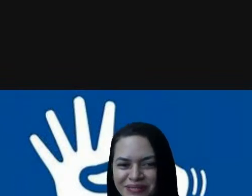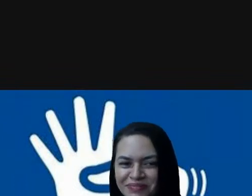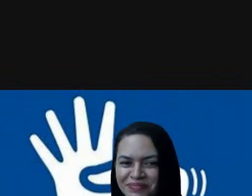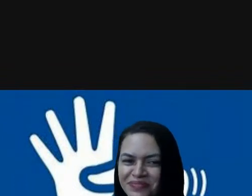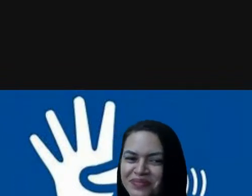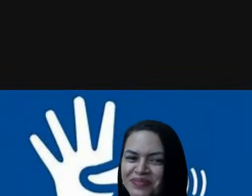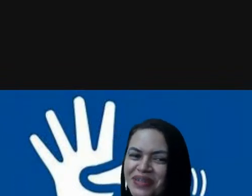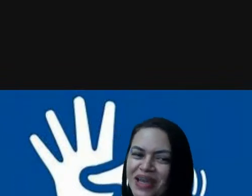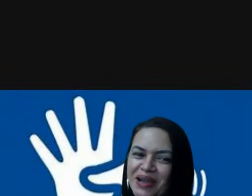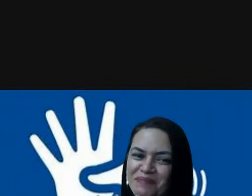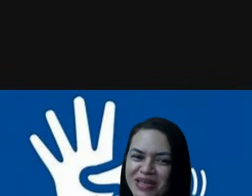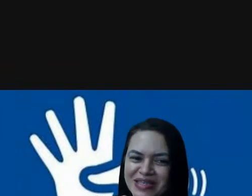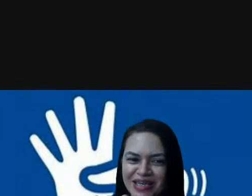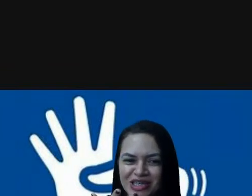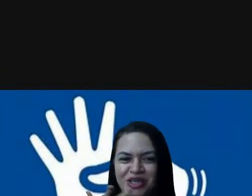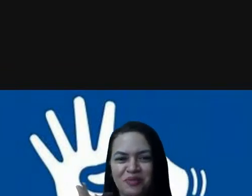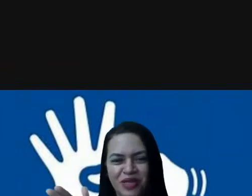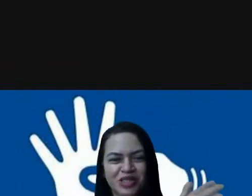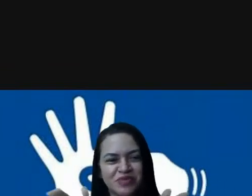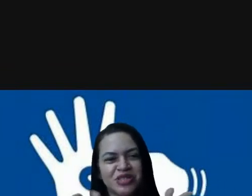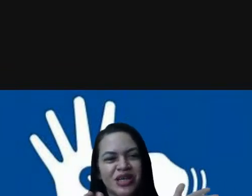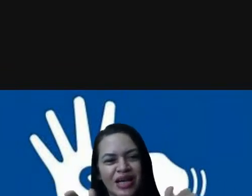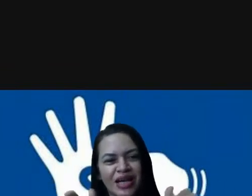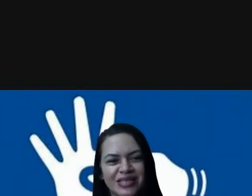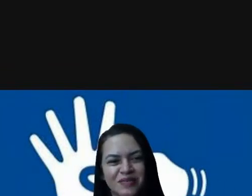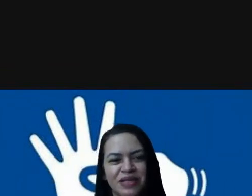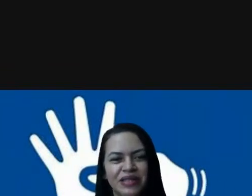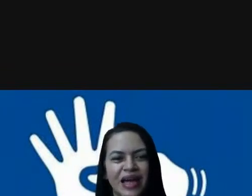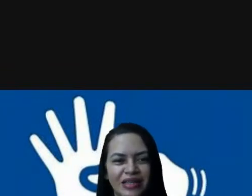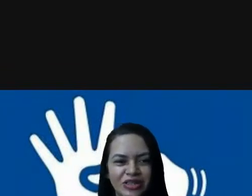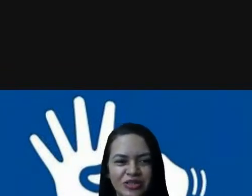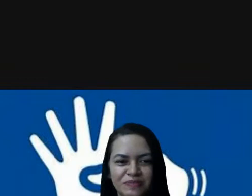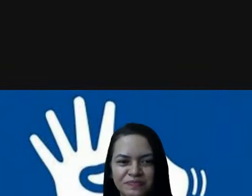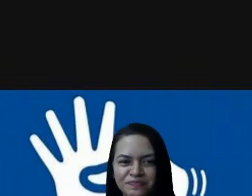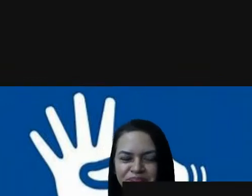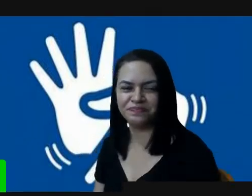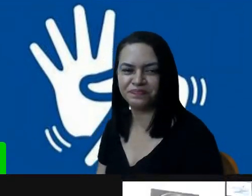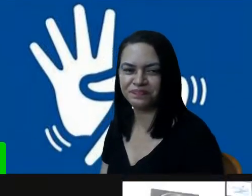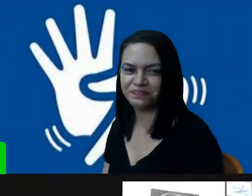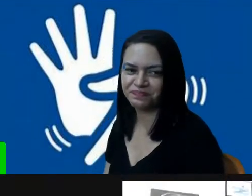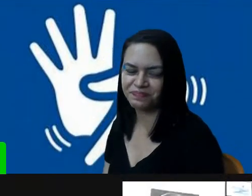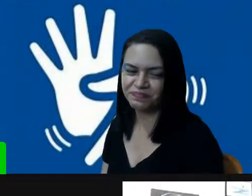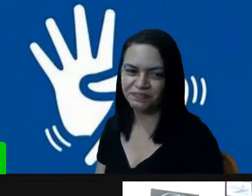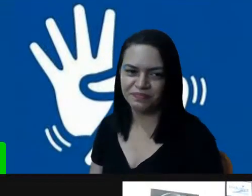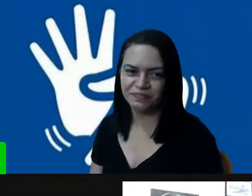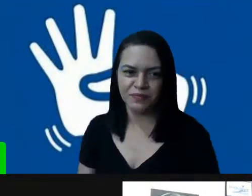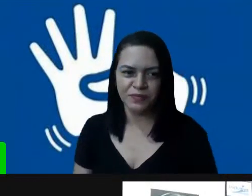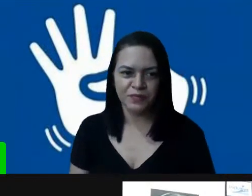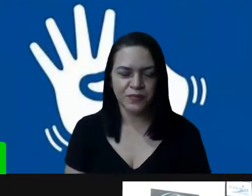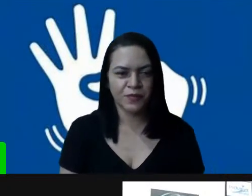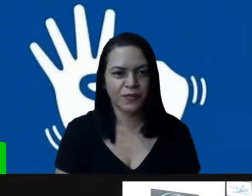de ser bonzinha, né? Mas é questão mesmo de acessibilidade.